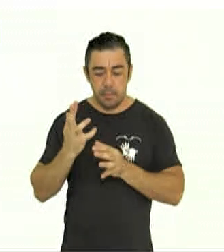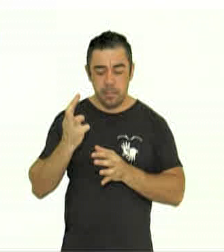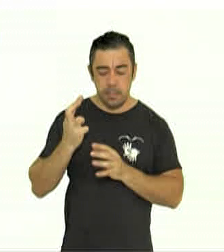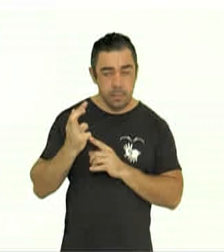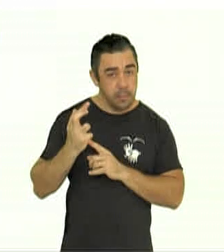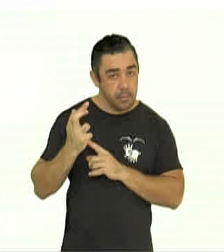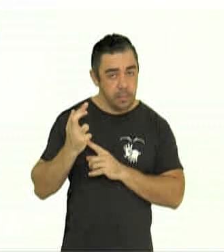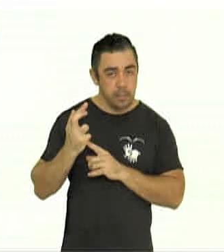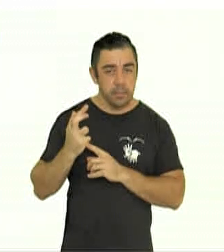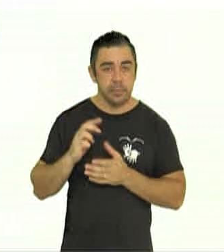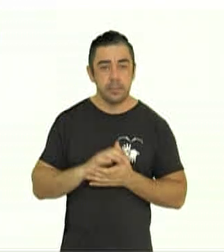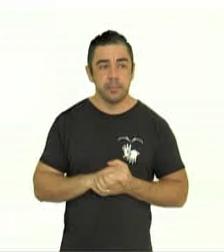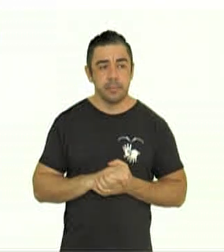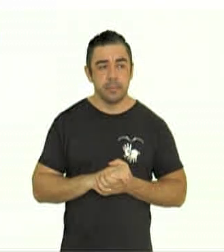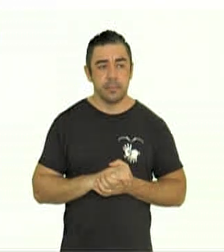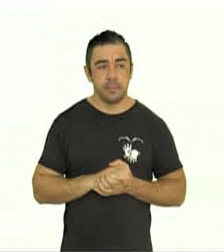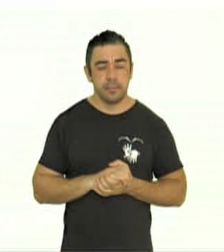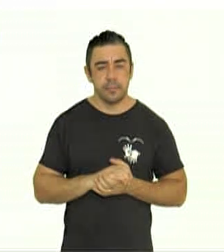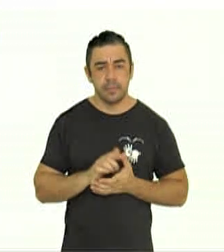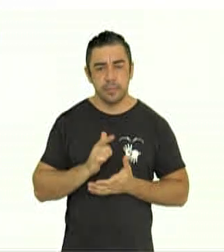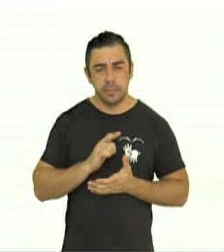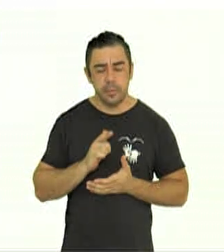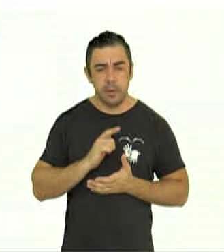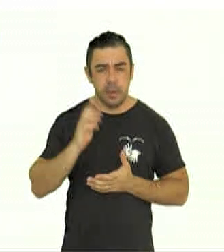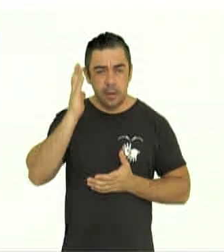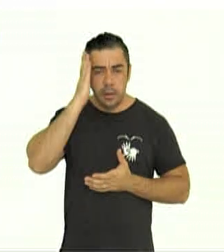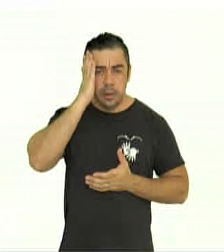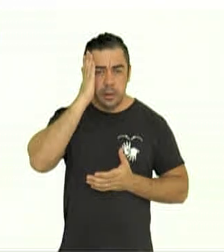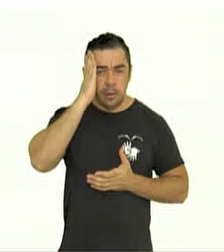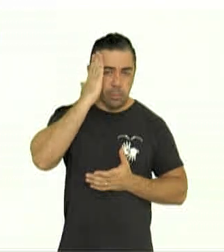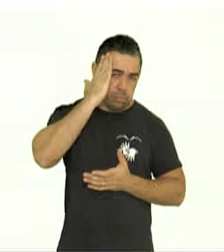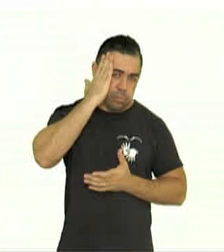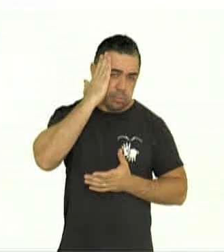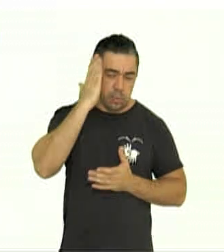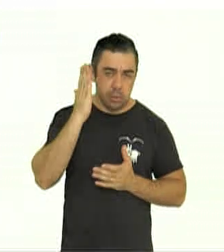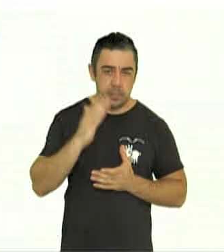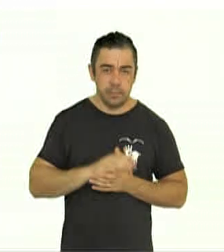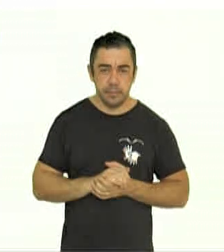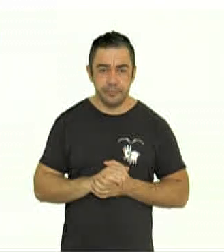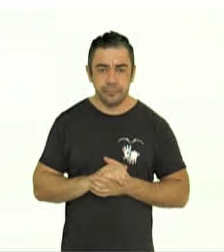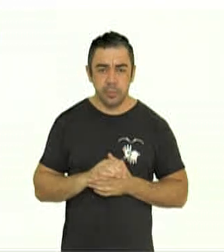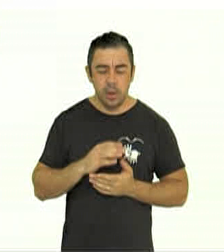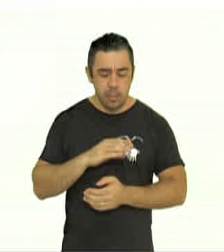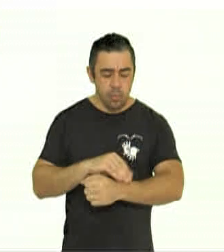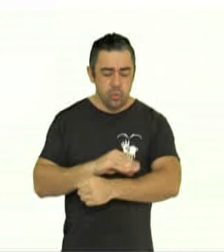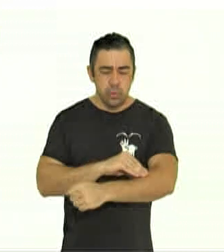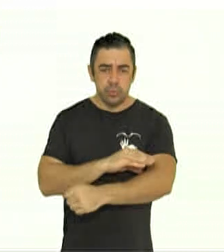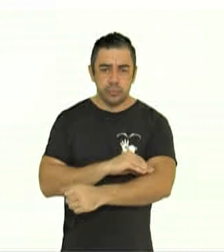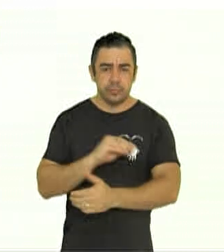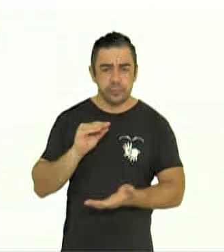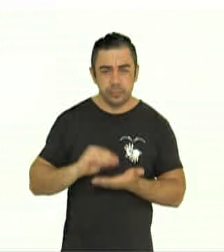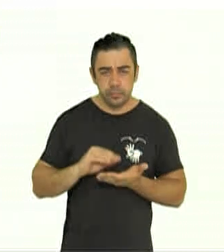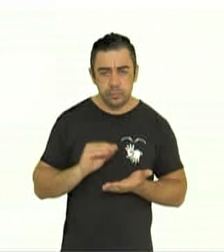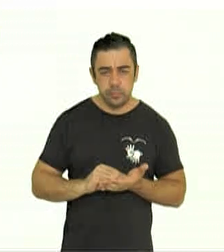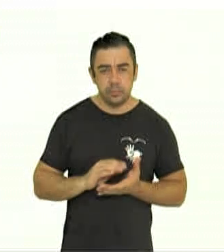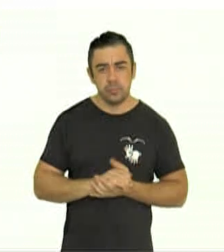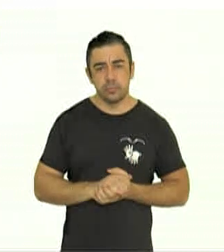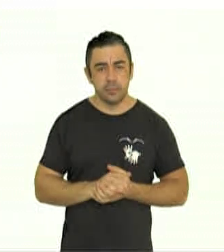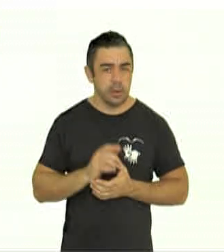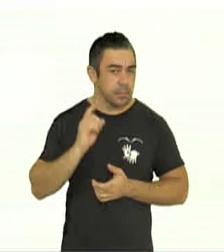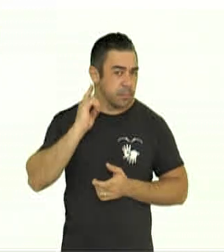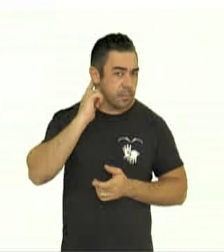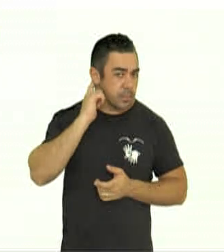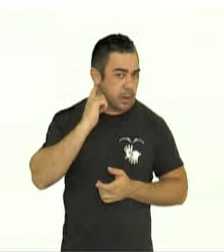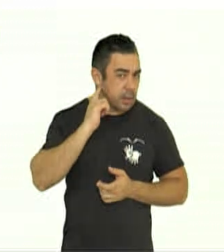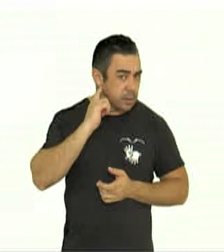dentro. Achatamento da parte posterior do crânio. A hipotonia muscular. A baixa implantação da orelha